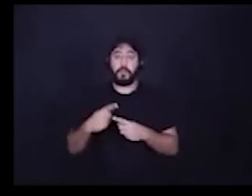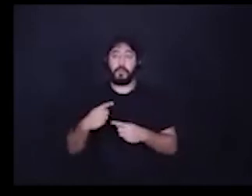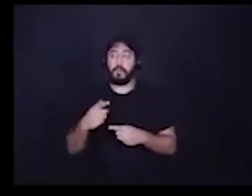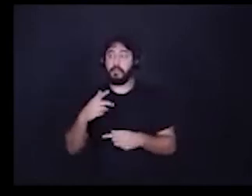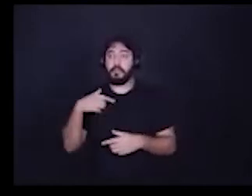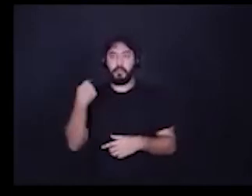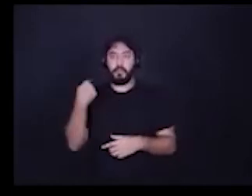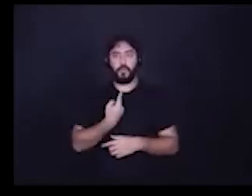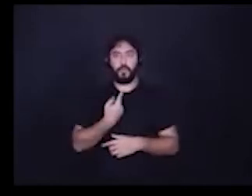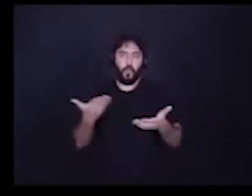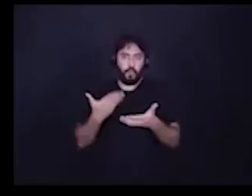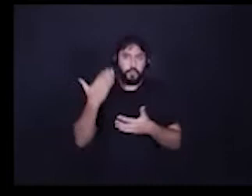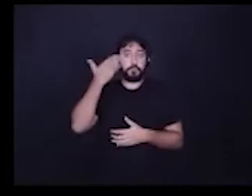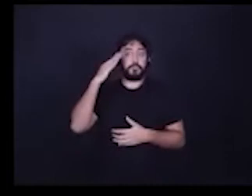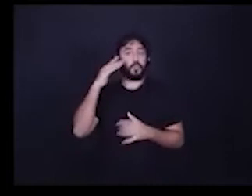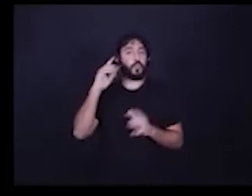que